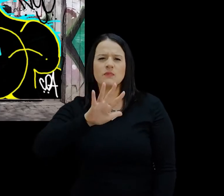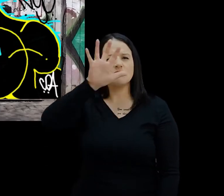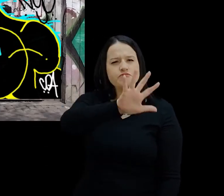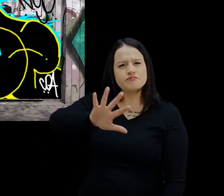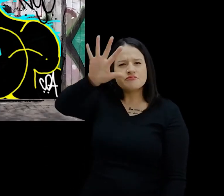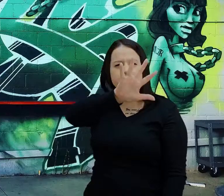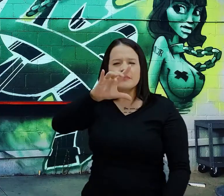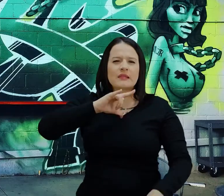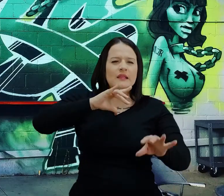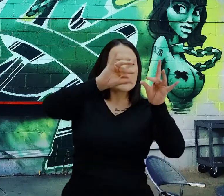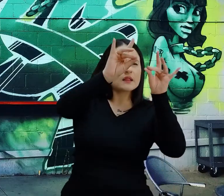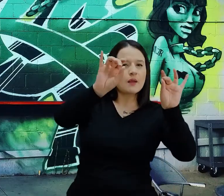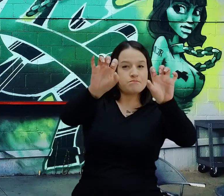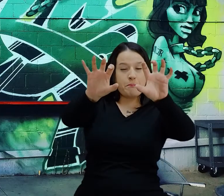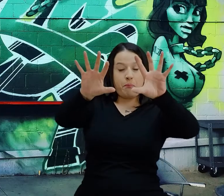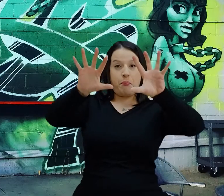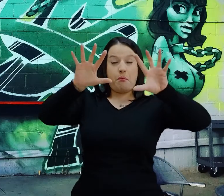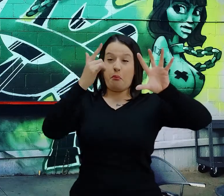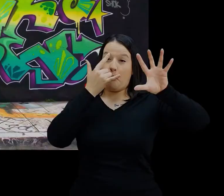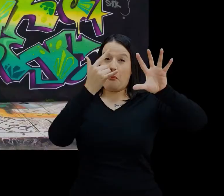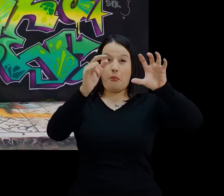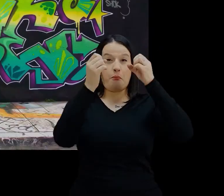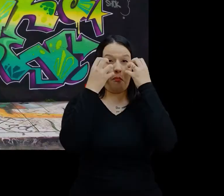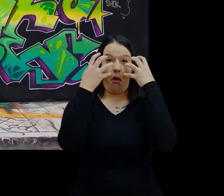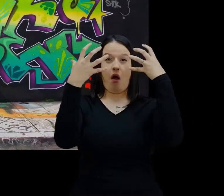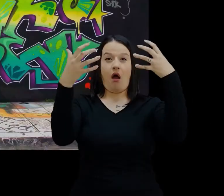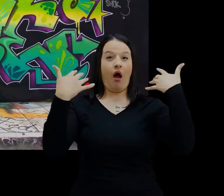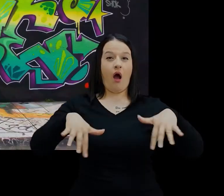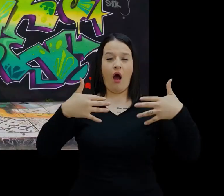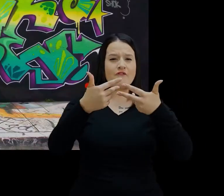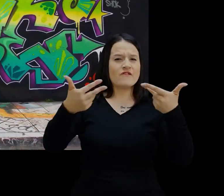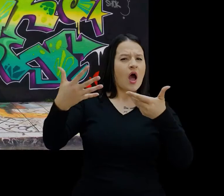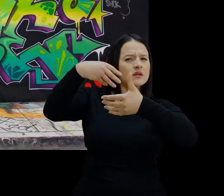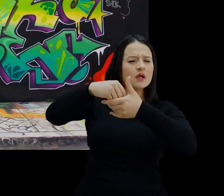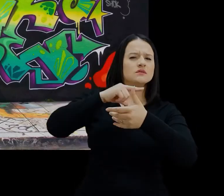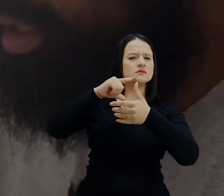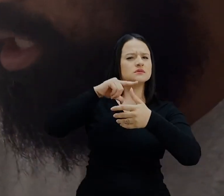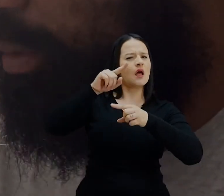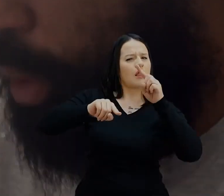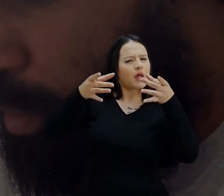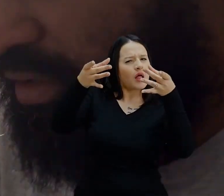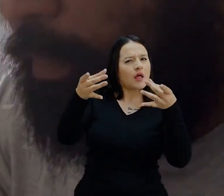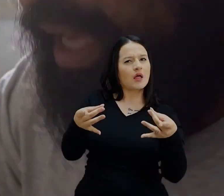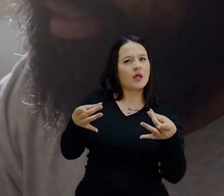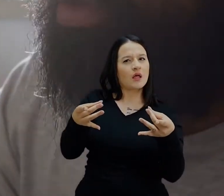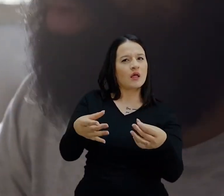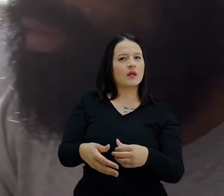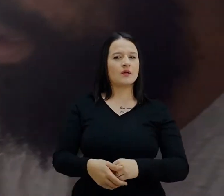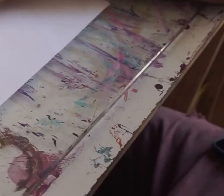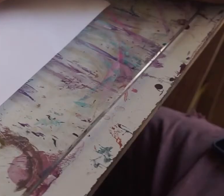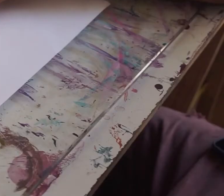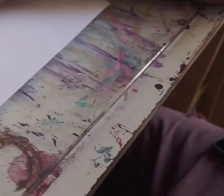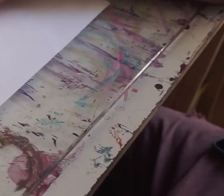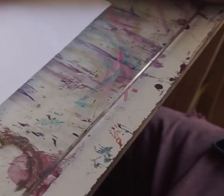cores, alguns incrementa mais, coloca volume, coloca outros elementos que deixam ela um pouco mais complexa que o